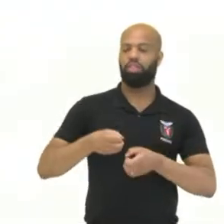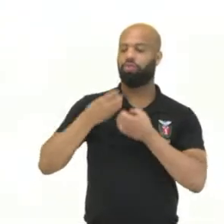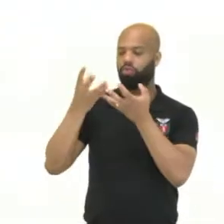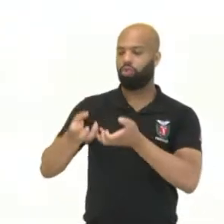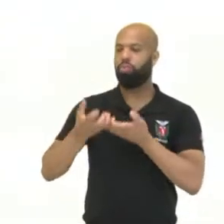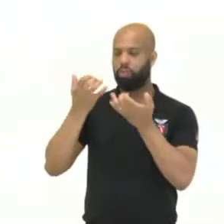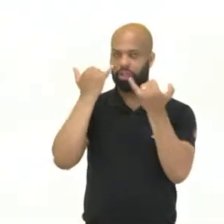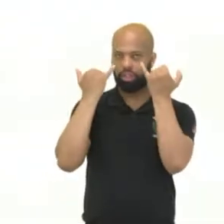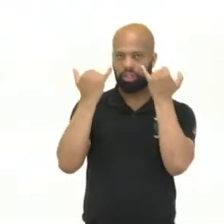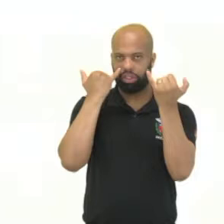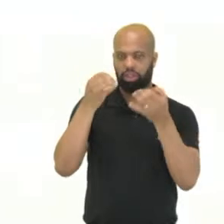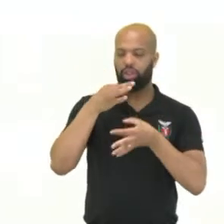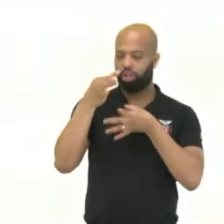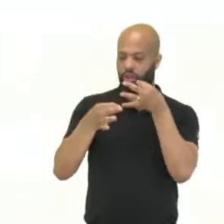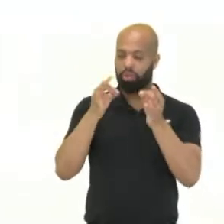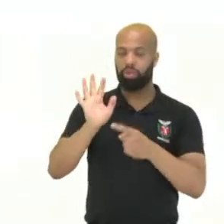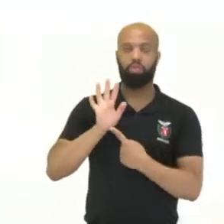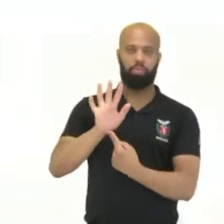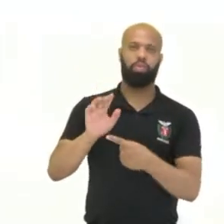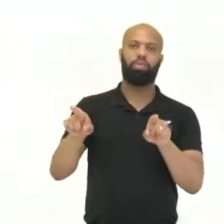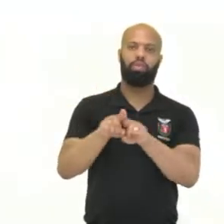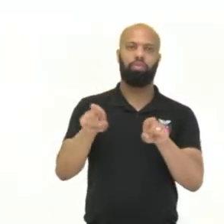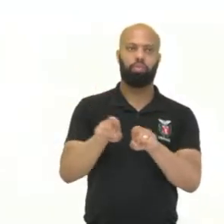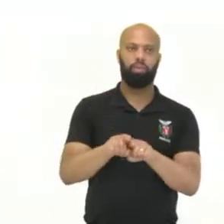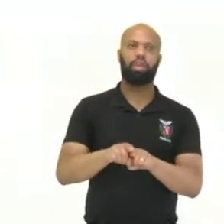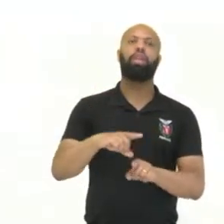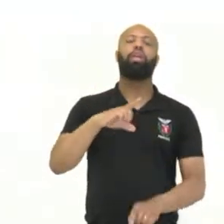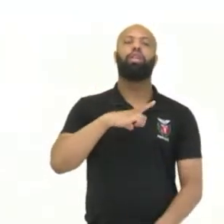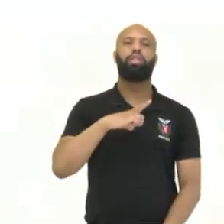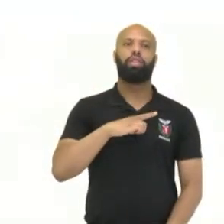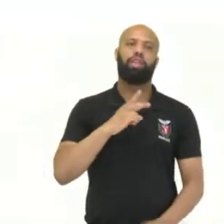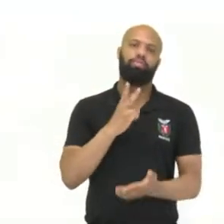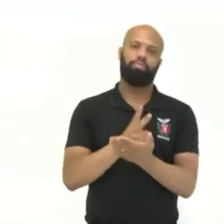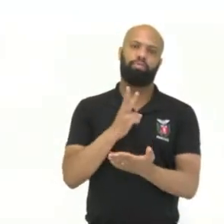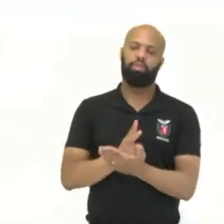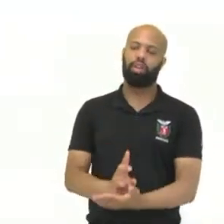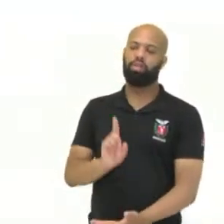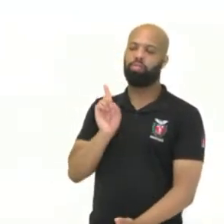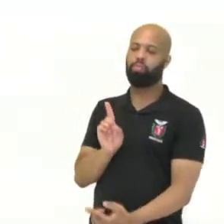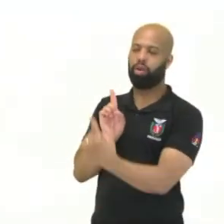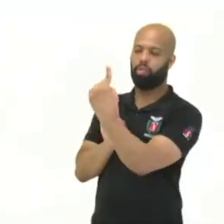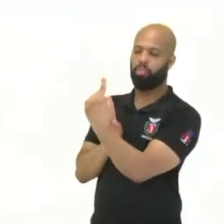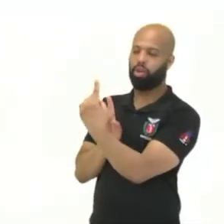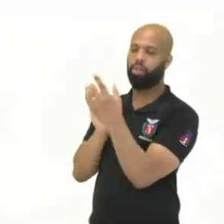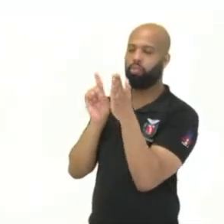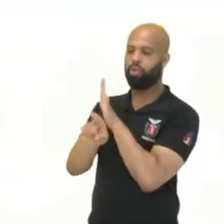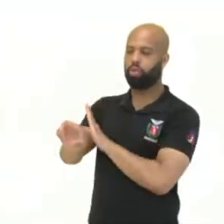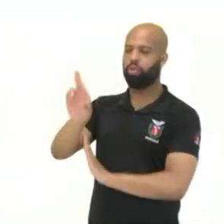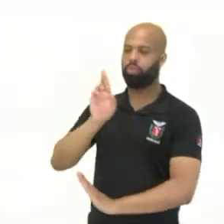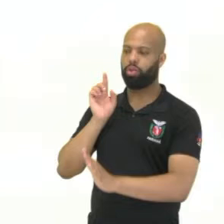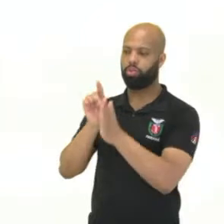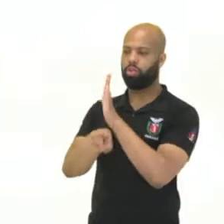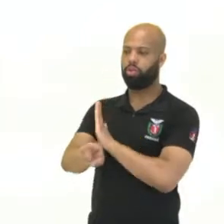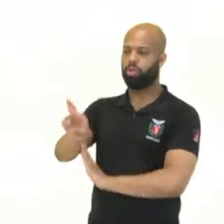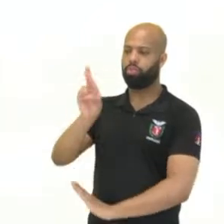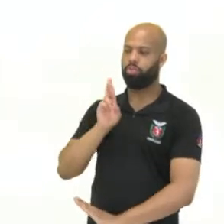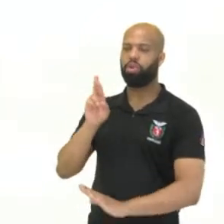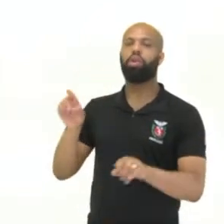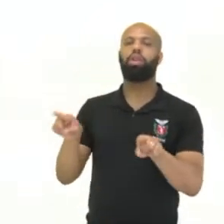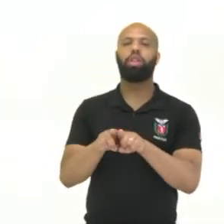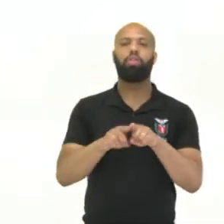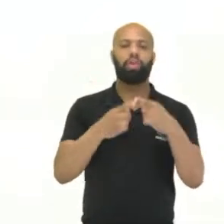informativos ou opinativos, a presença, claro, do entrevistador e do entrevistado, e a linguagem é